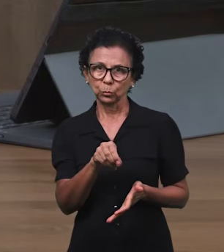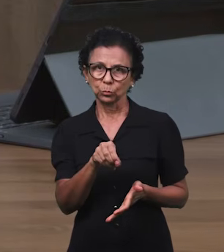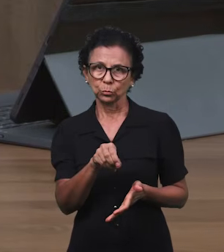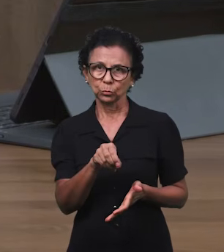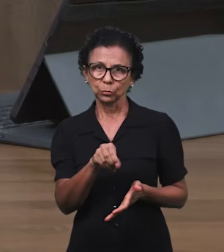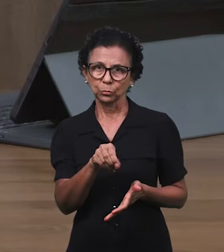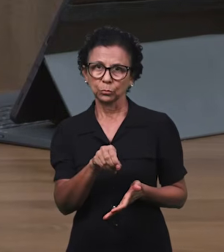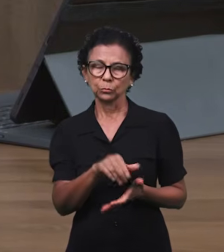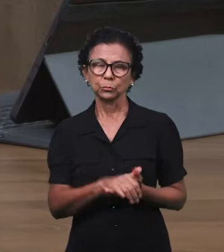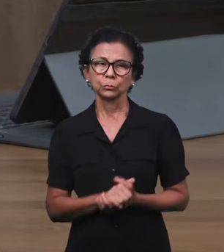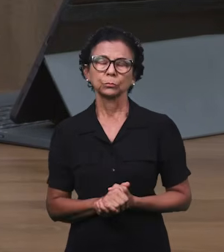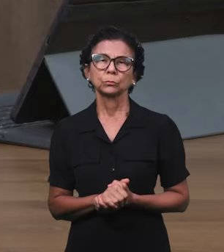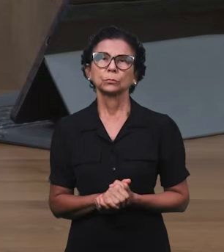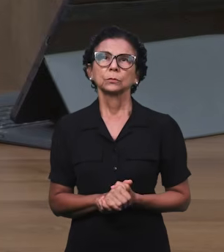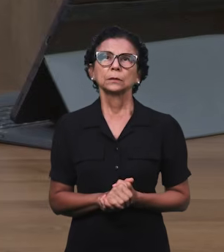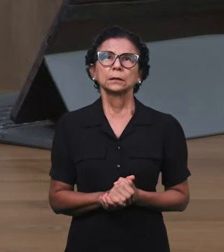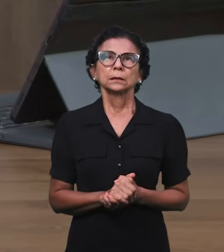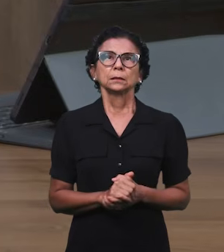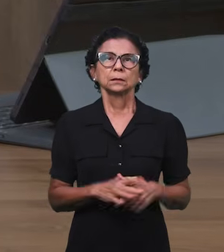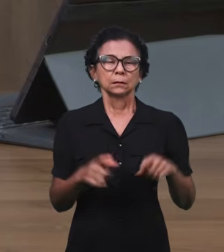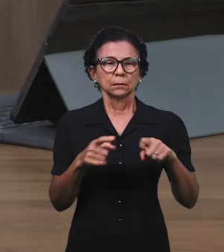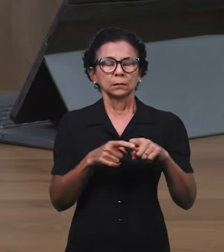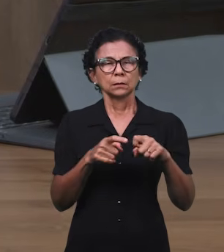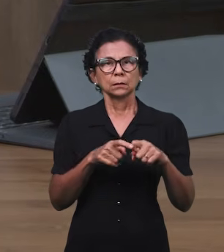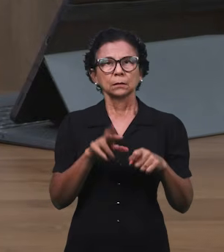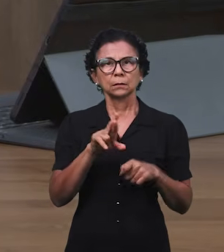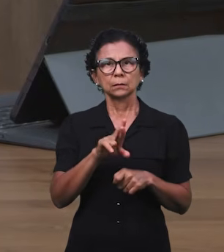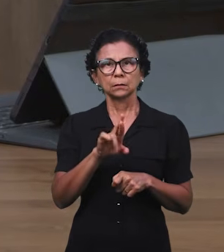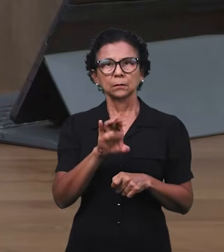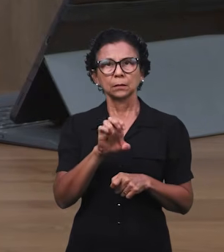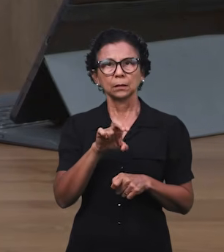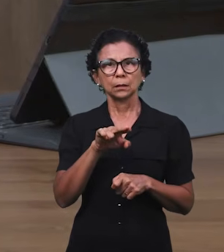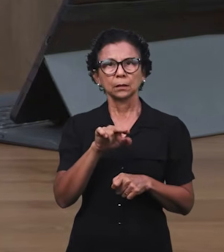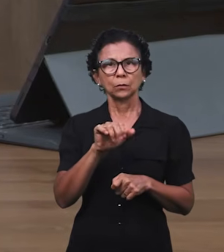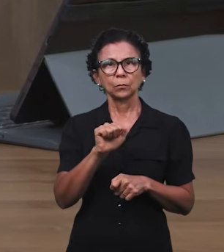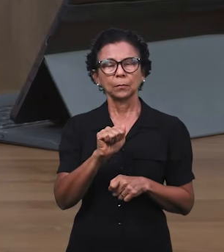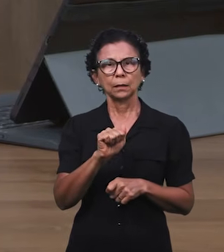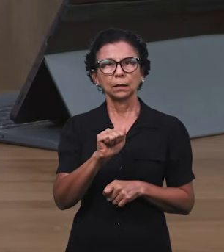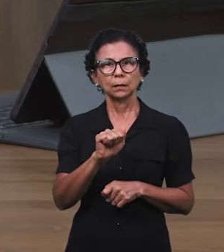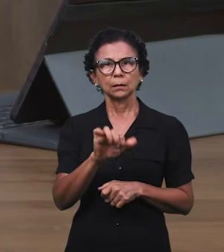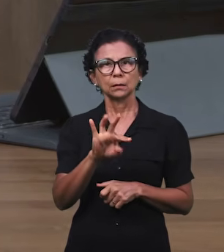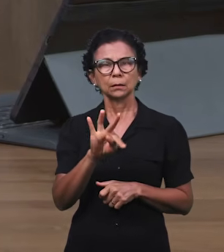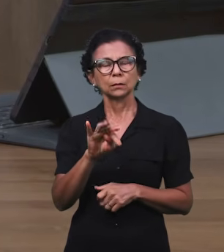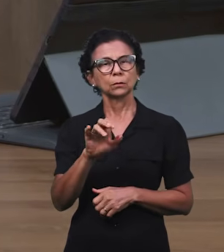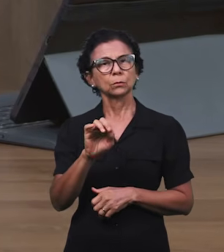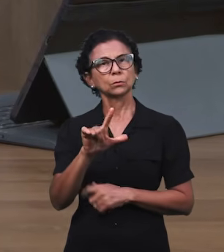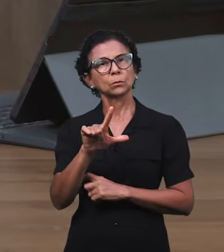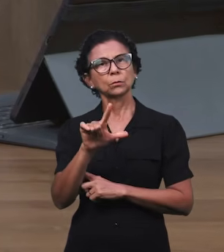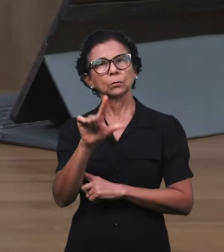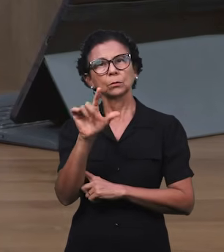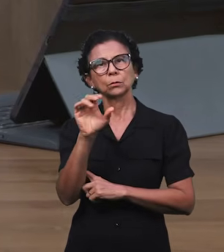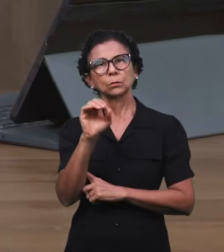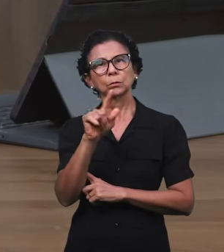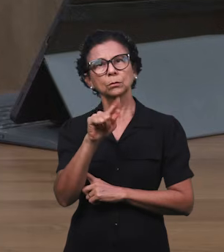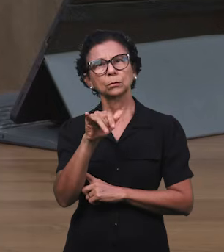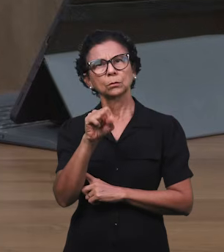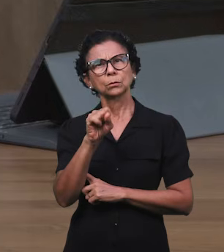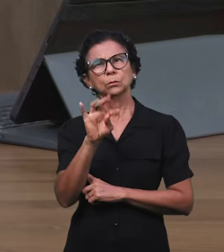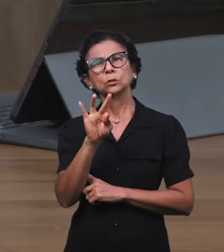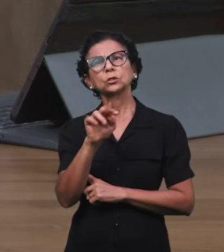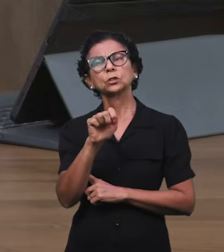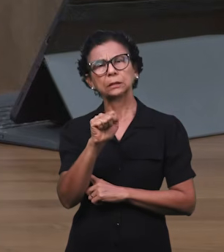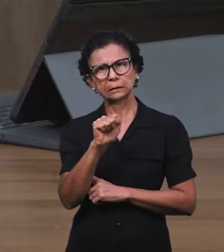laudo, né, o reumatologista, de preferência, ele vai laudar aquilo que já foi feito, né? E quando a gente fala